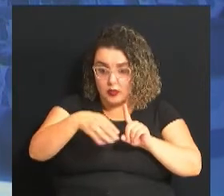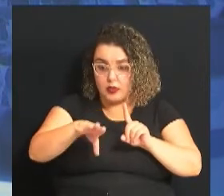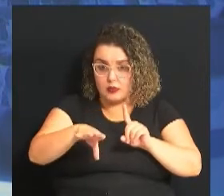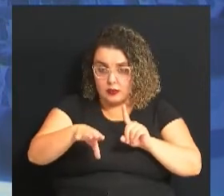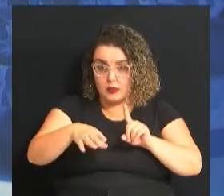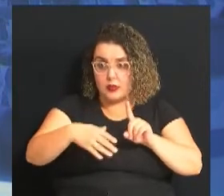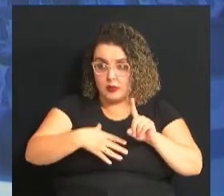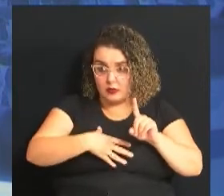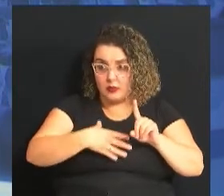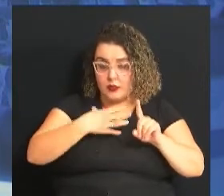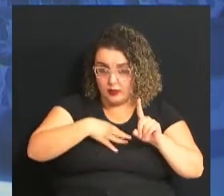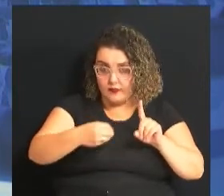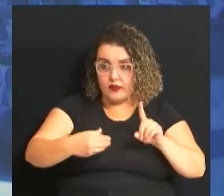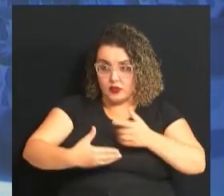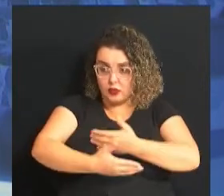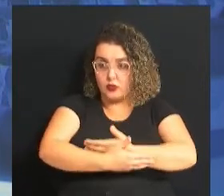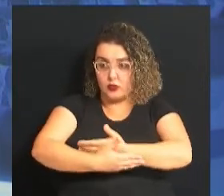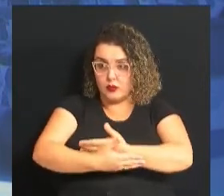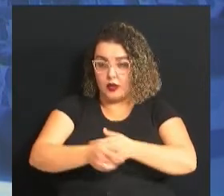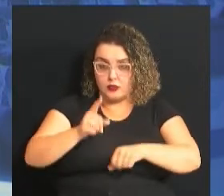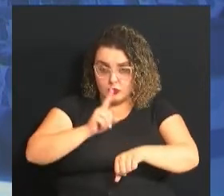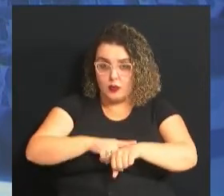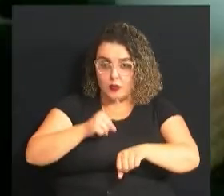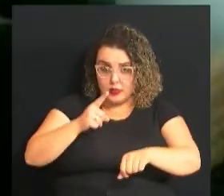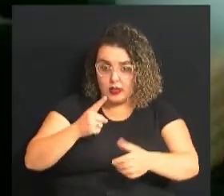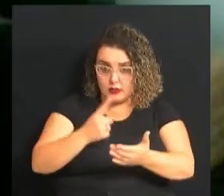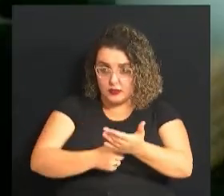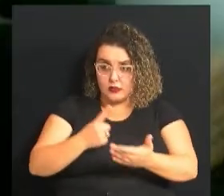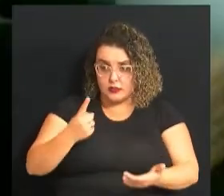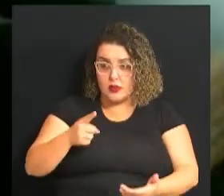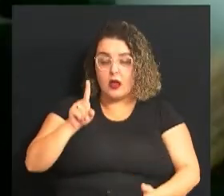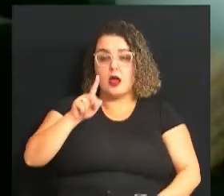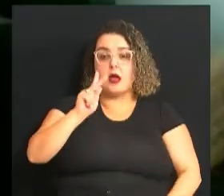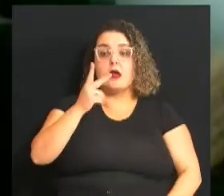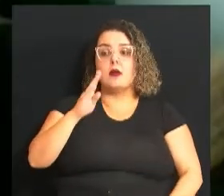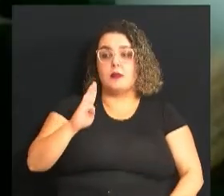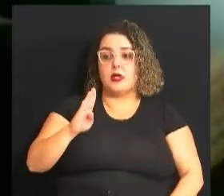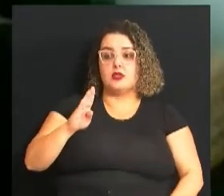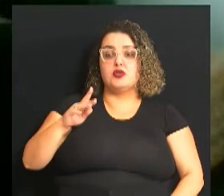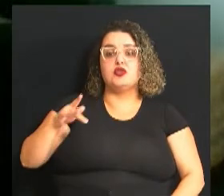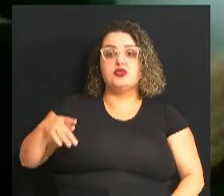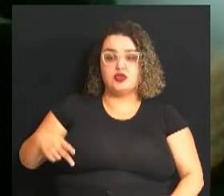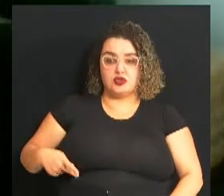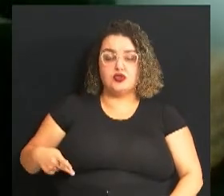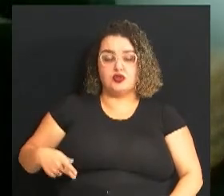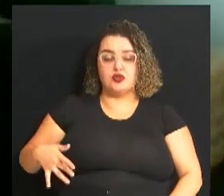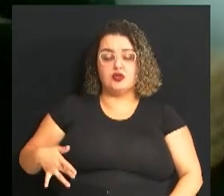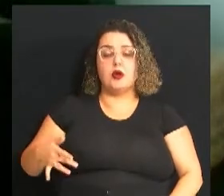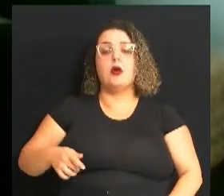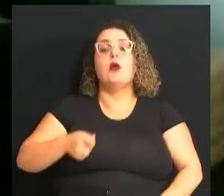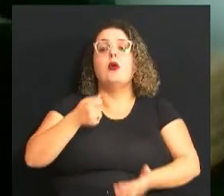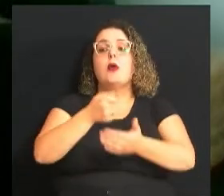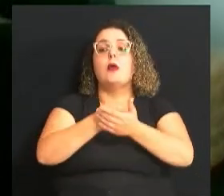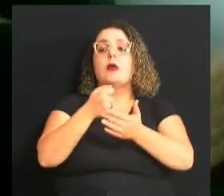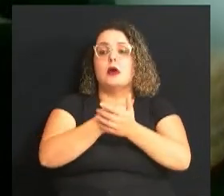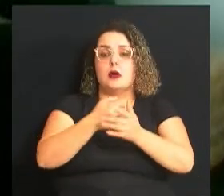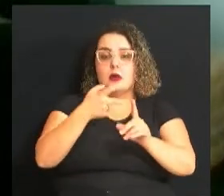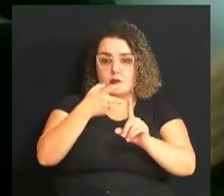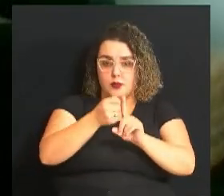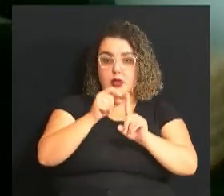parto? Sim, hepatite B, por exemplo. Por isso que é obrigatório a gente fazer a vacinação da